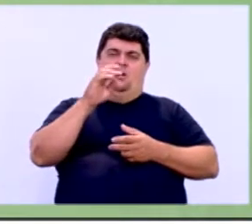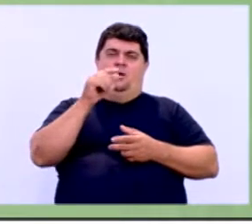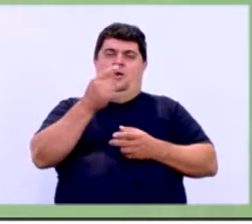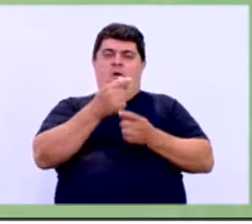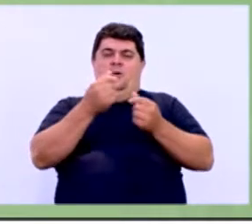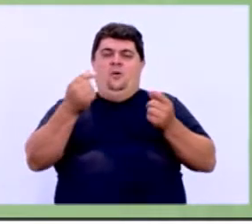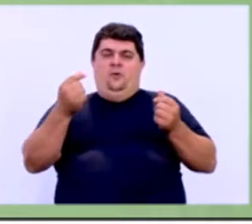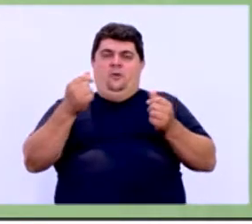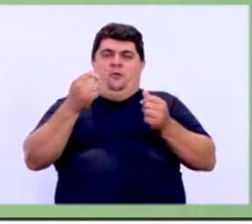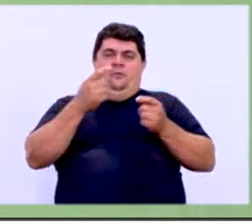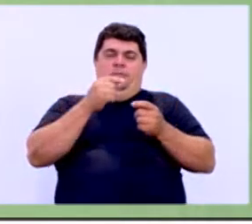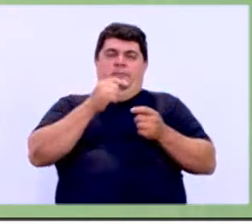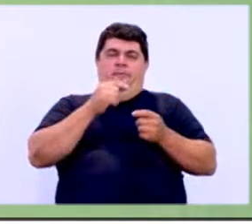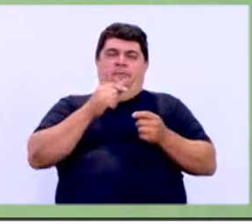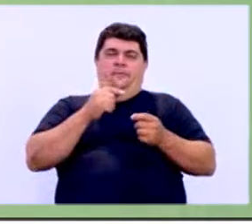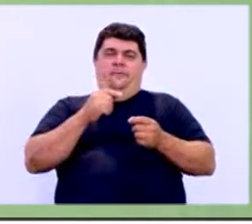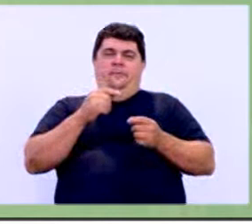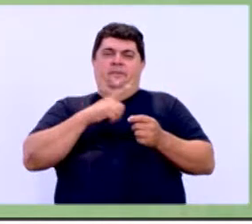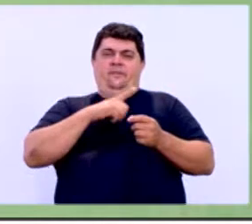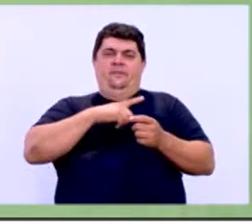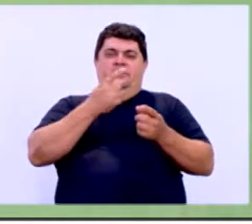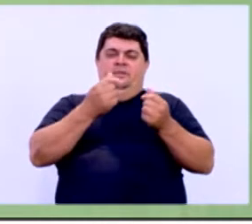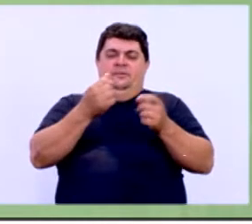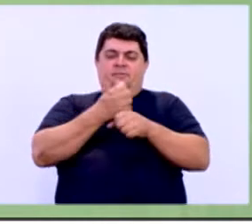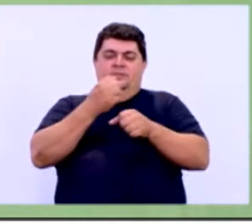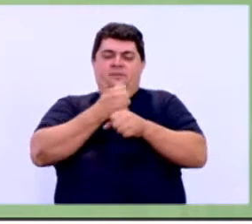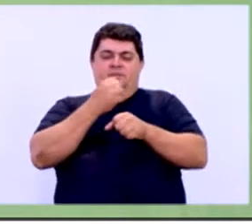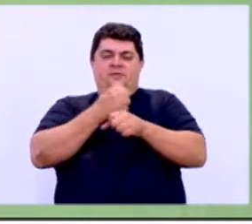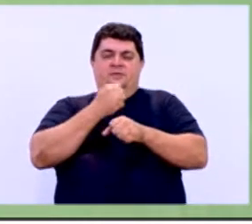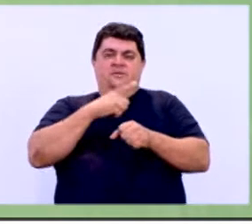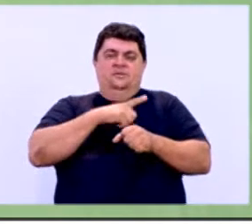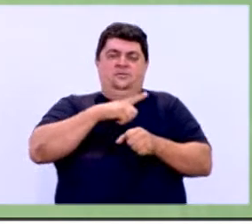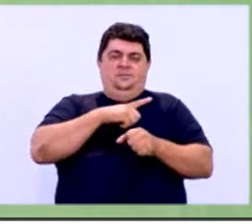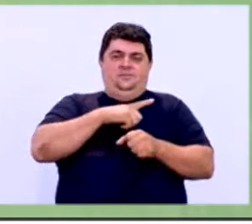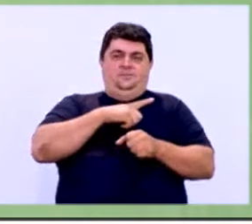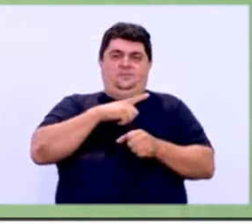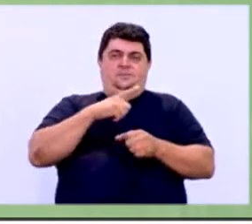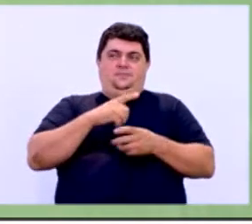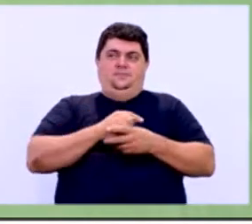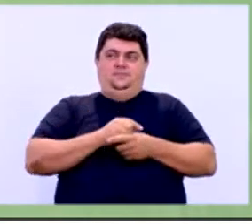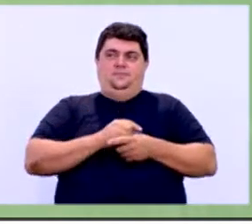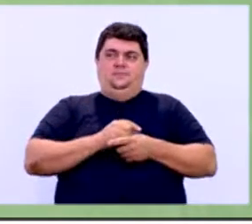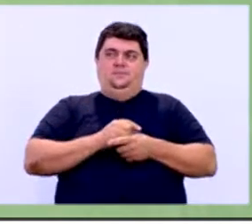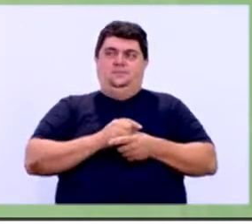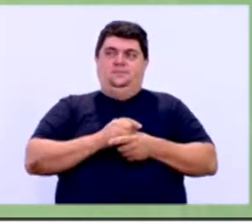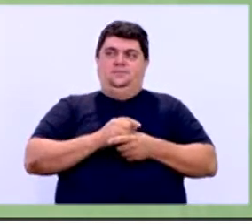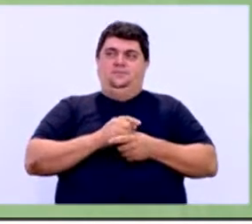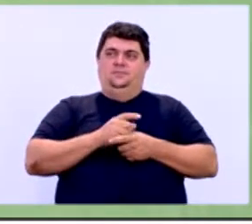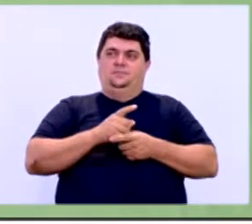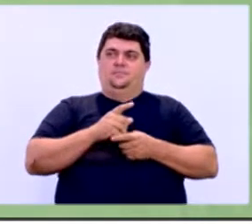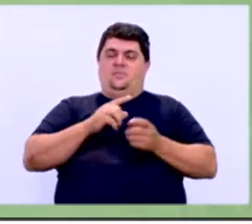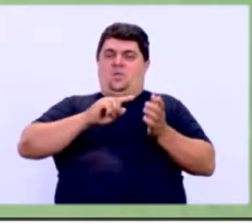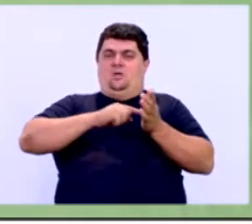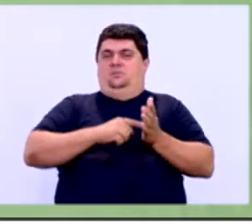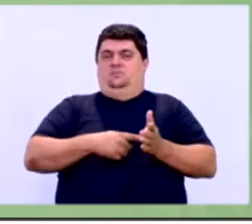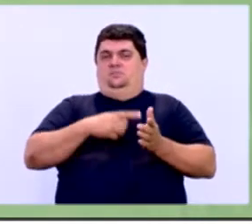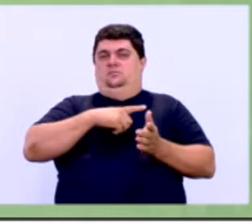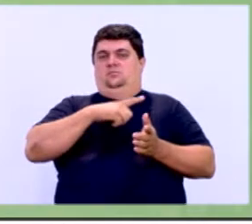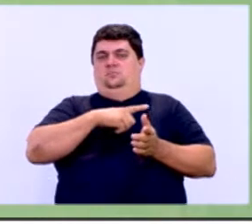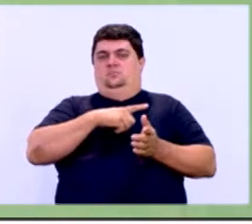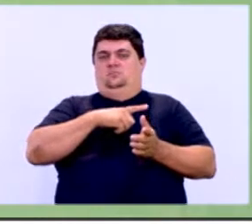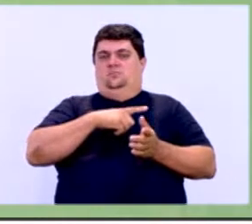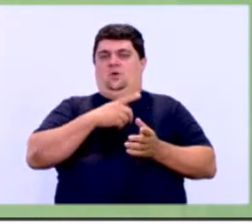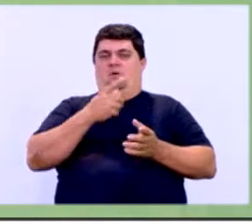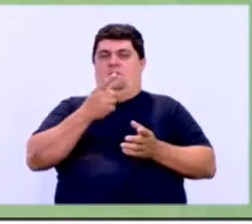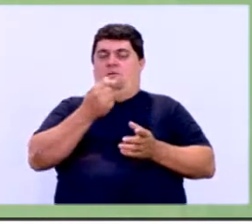finanças, são recursos financeiros, né? Então, é óbvio, né, que uma máquina possui um